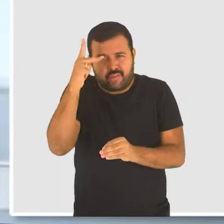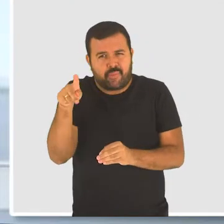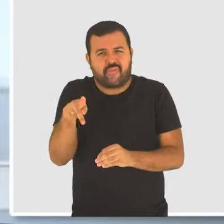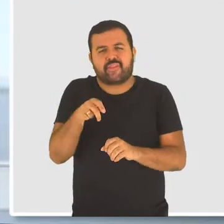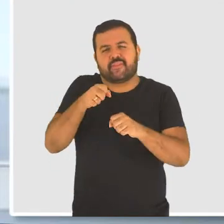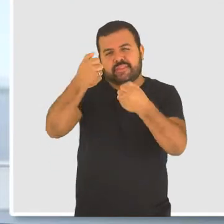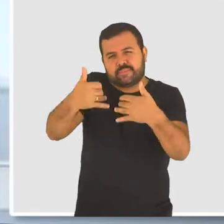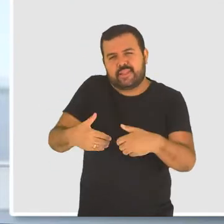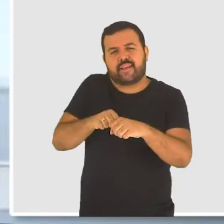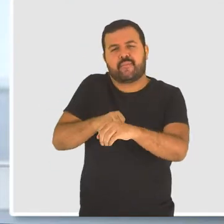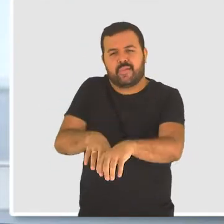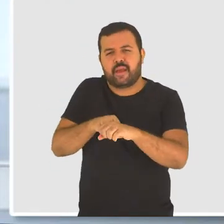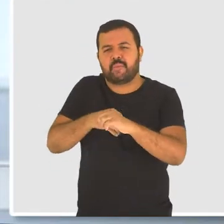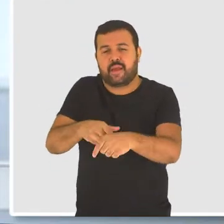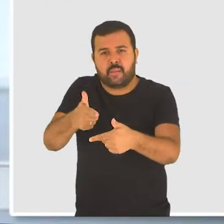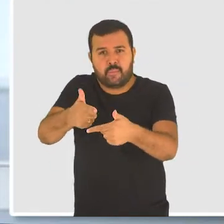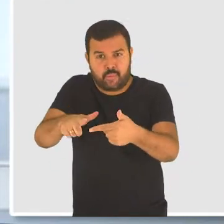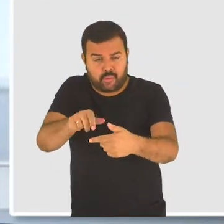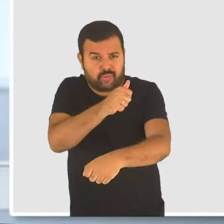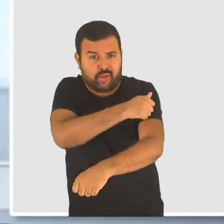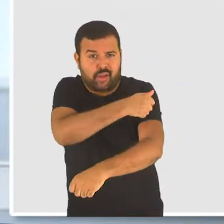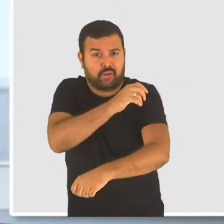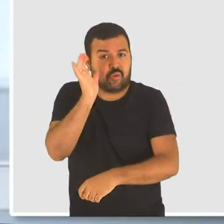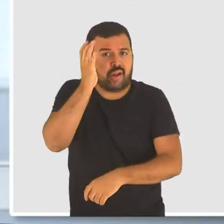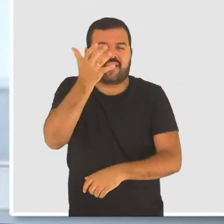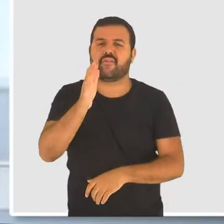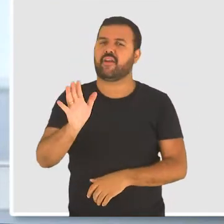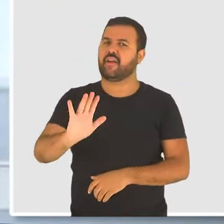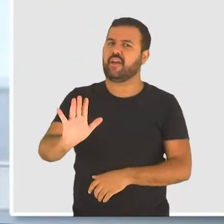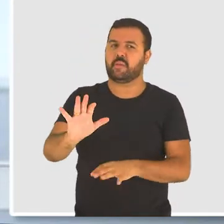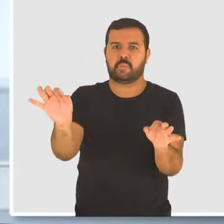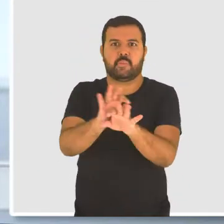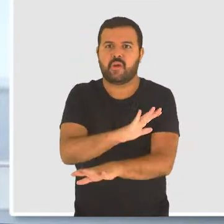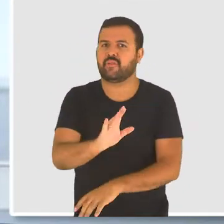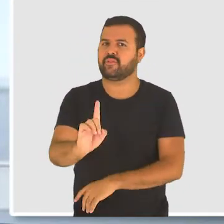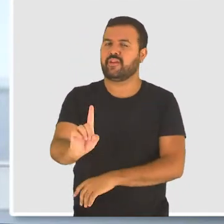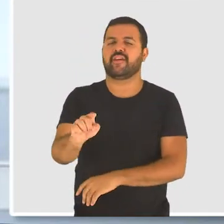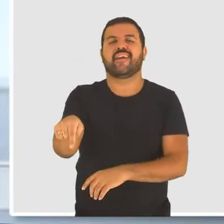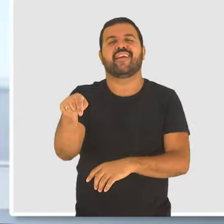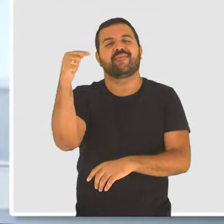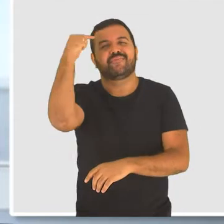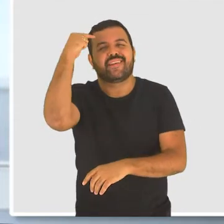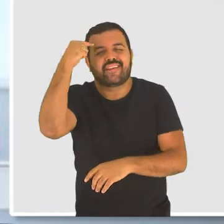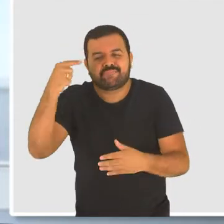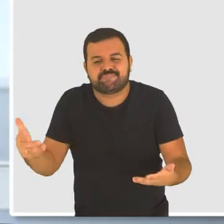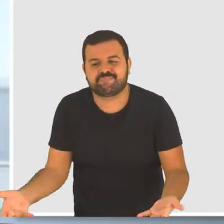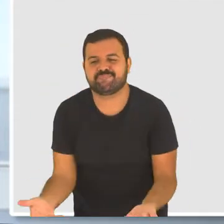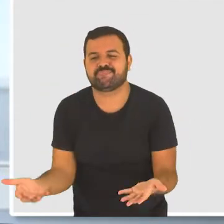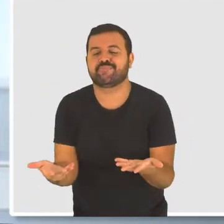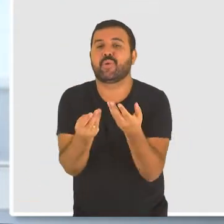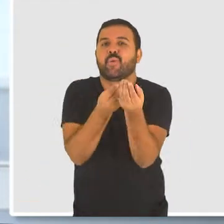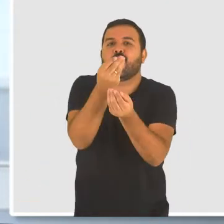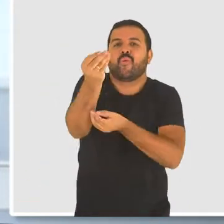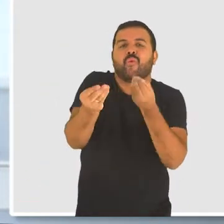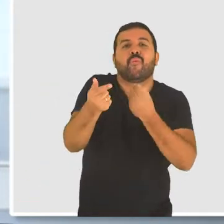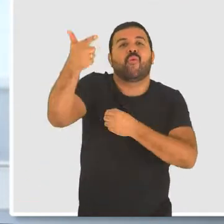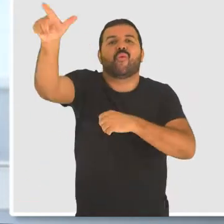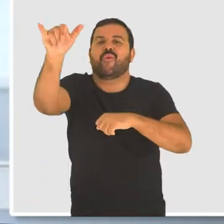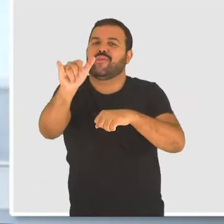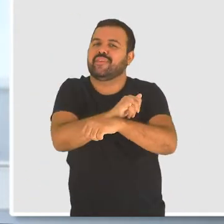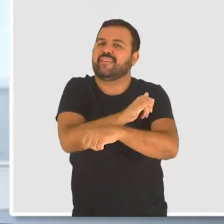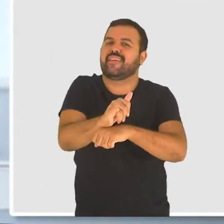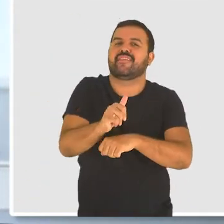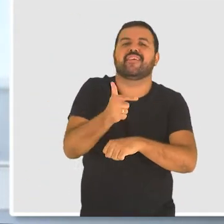correta, numa solução plausível, numa boa solução, se for um problema aberto, por exemplo. Mas, mais do que